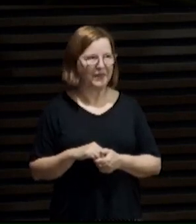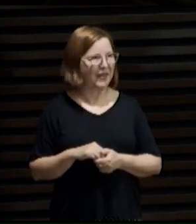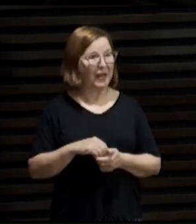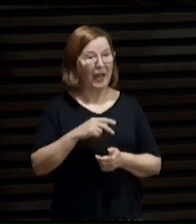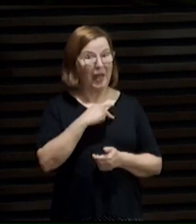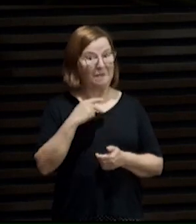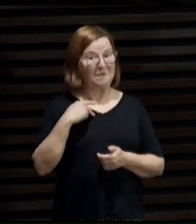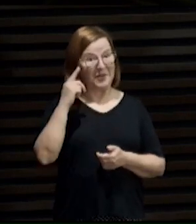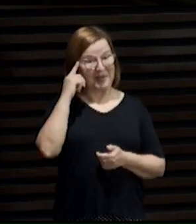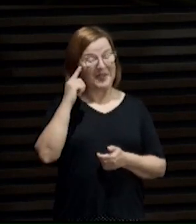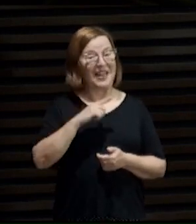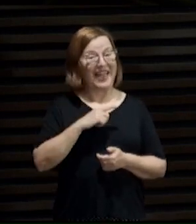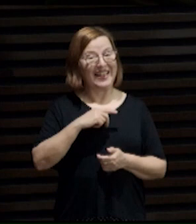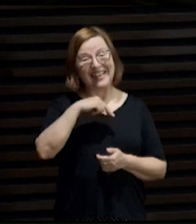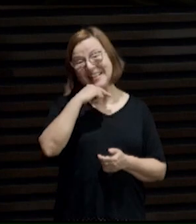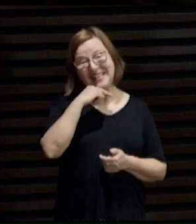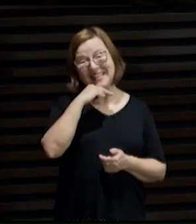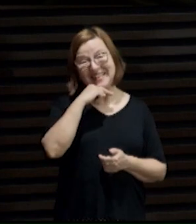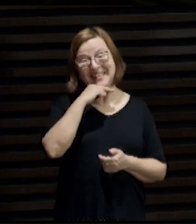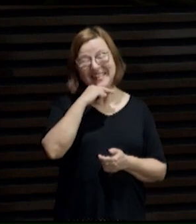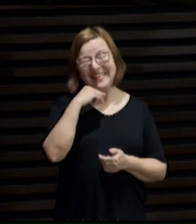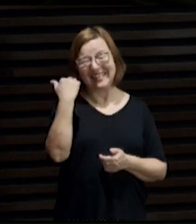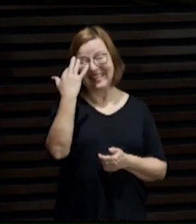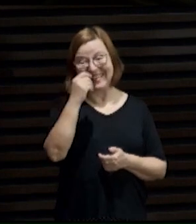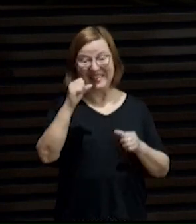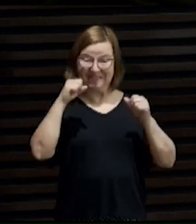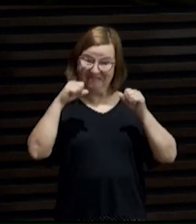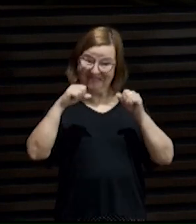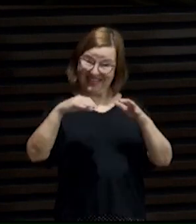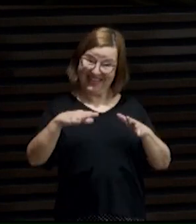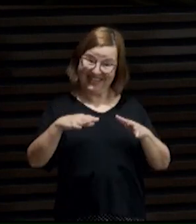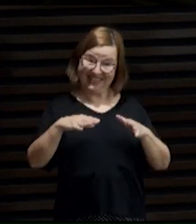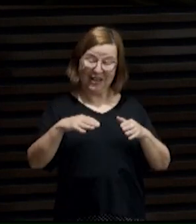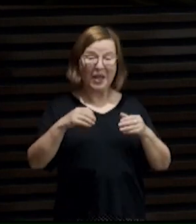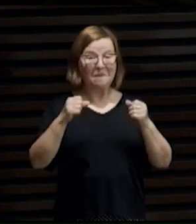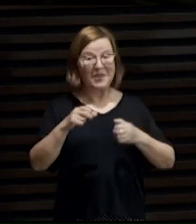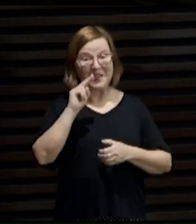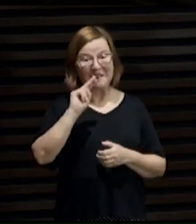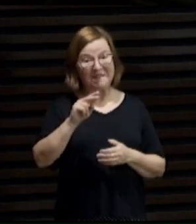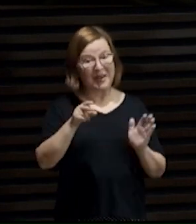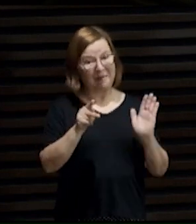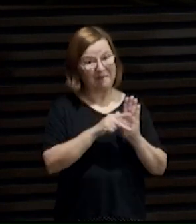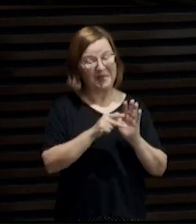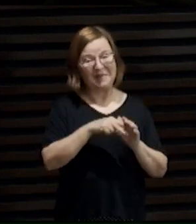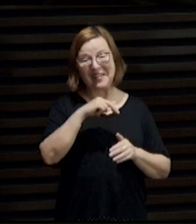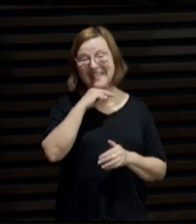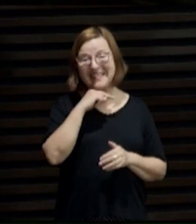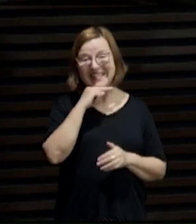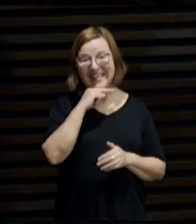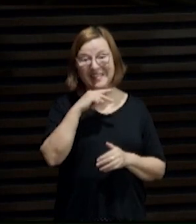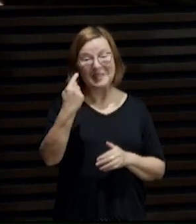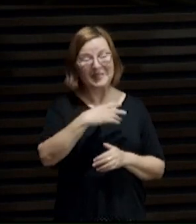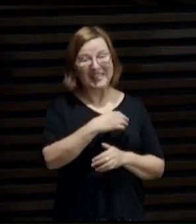coisa linda. Que bênção do Senhor poder ter os seus netos. Você vê a sua geração,